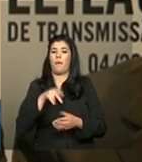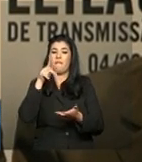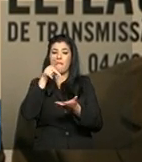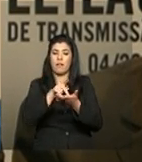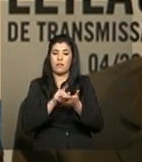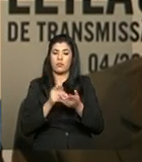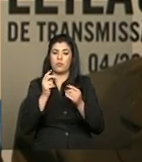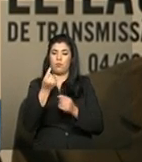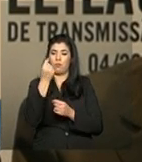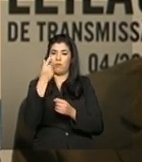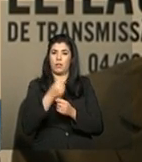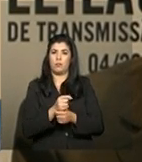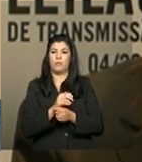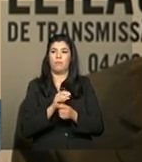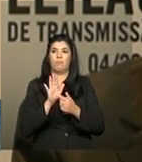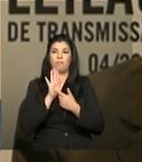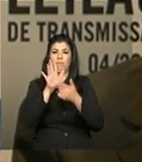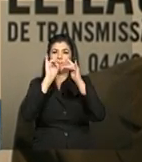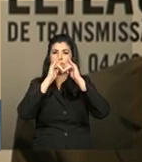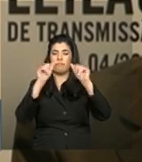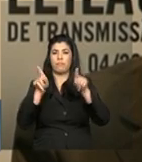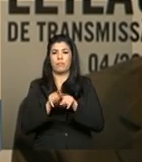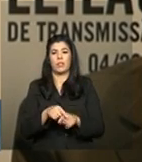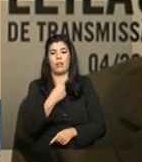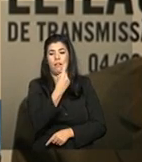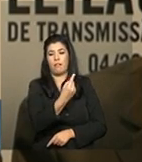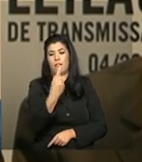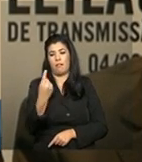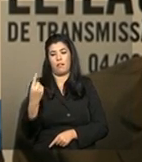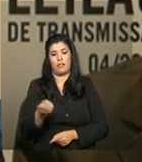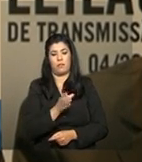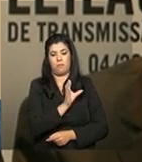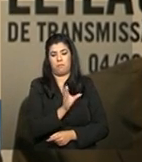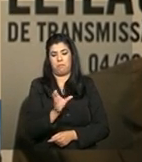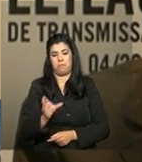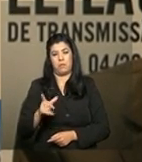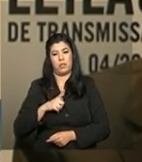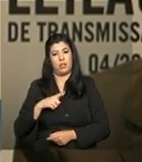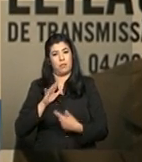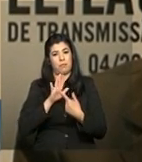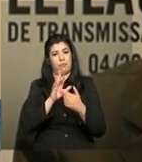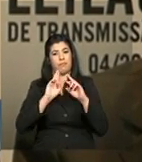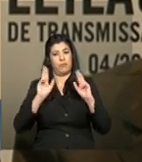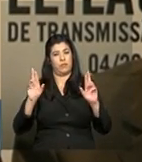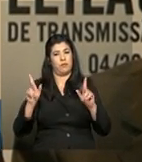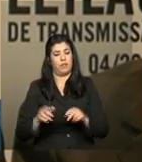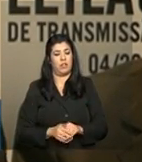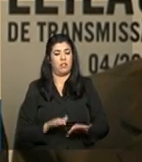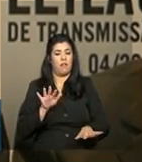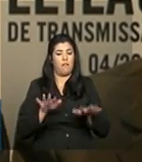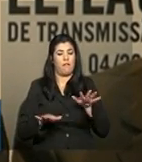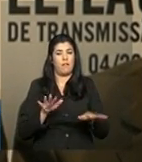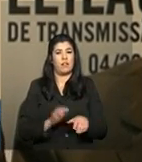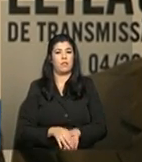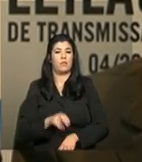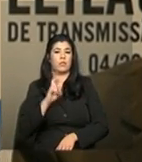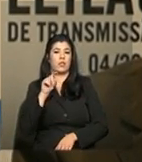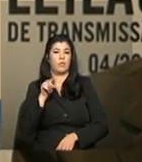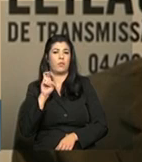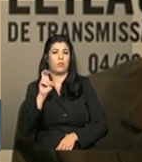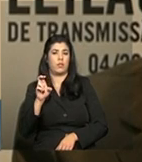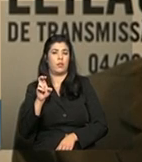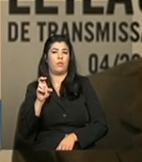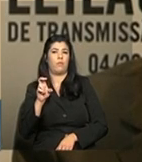ia refletir a necessidade de cada lote. E o que a gente observa é que esse WOC está variando entre 5,5% e